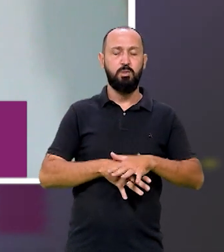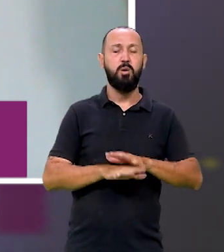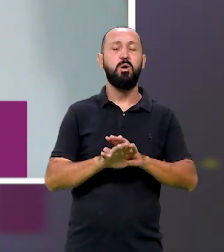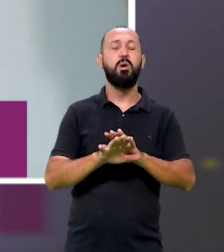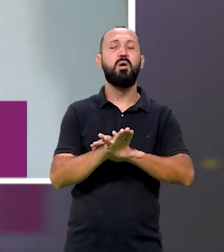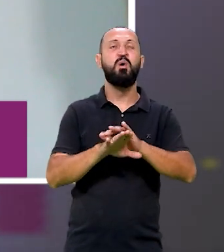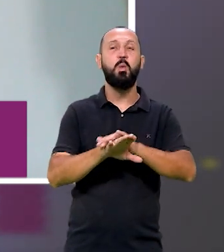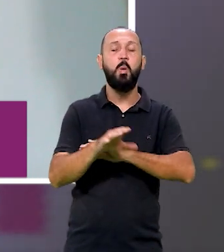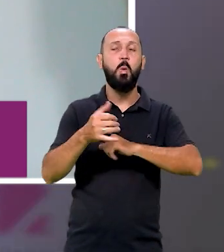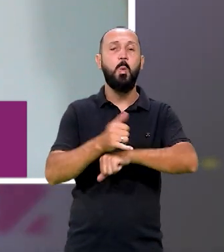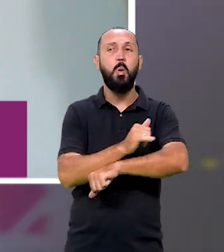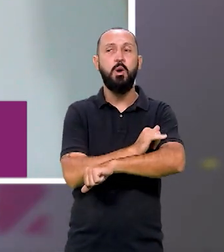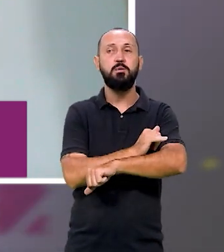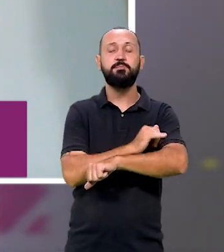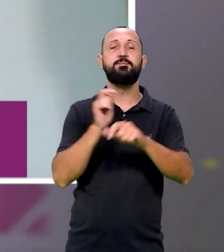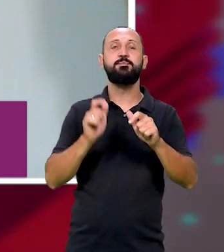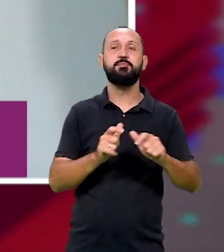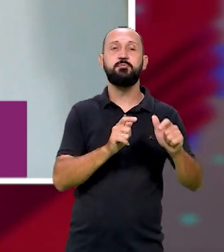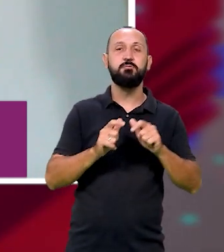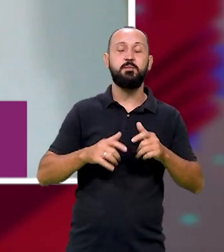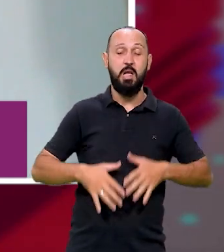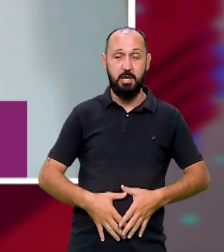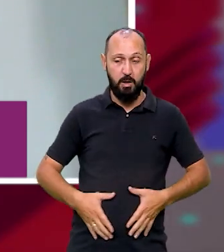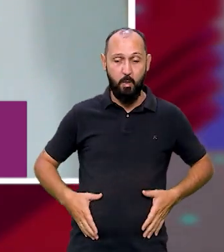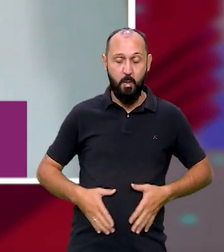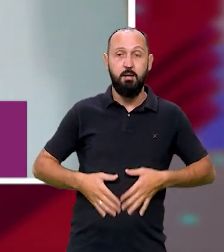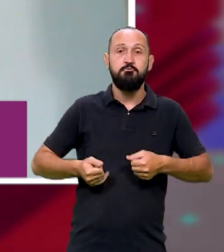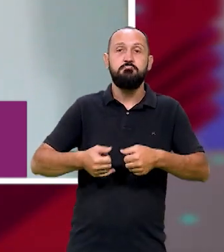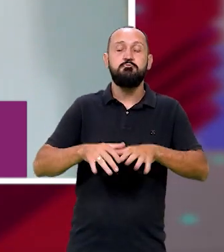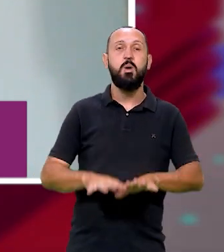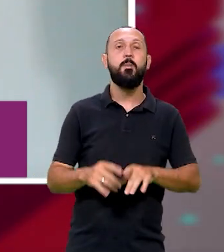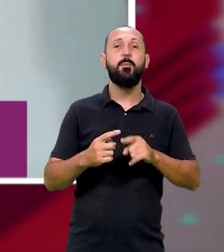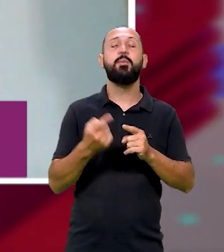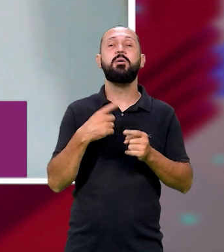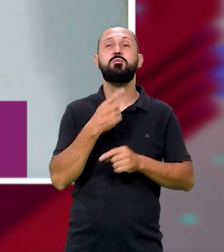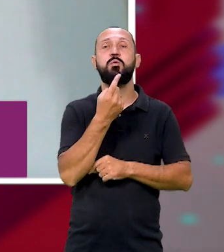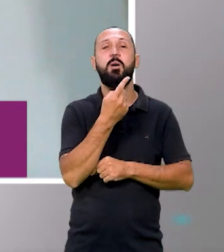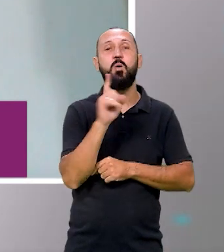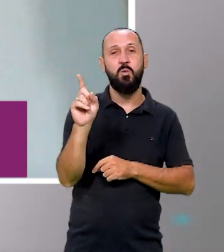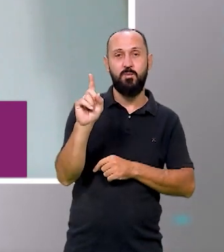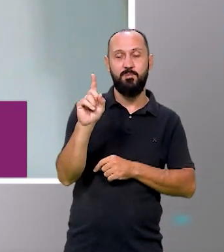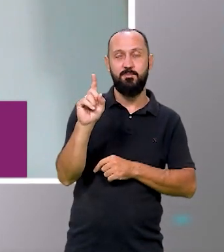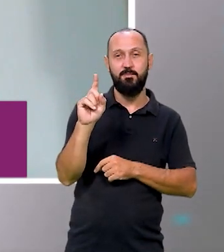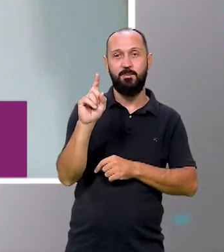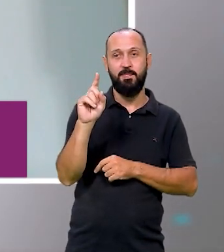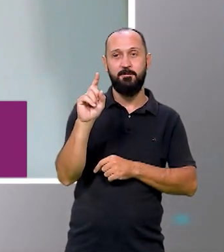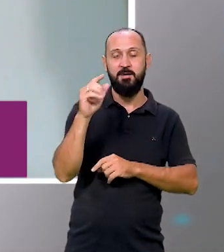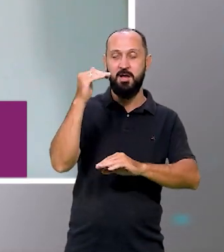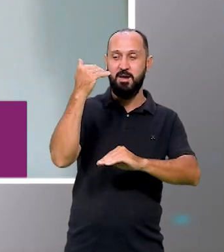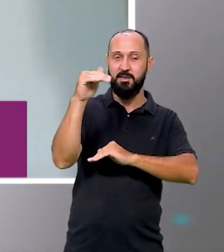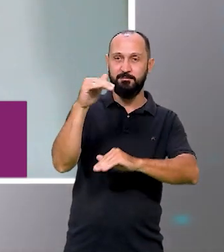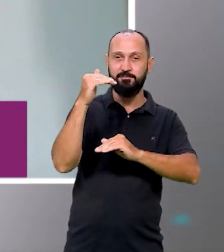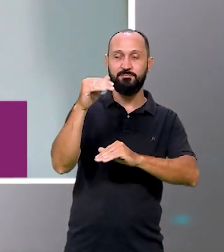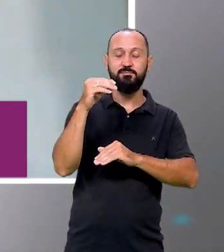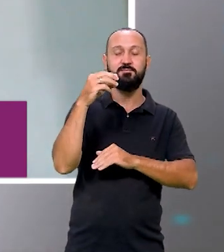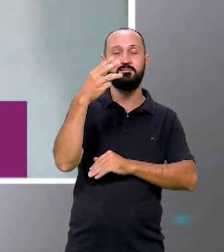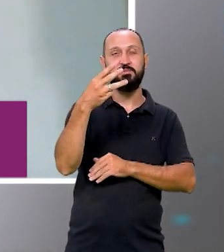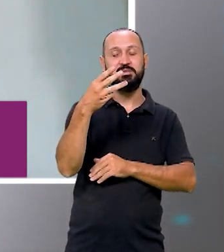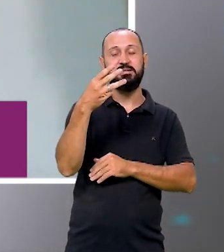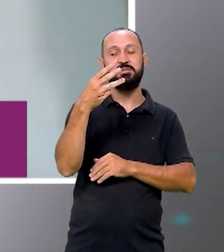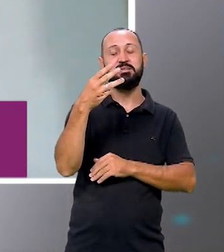se acumular em forma de gordura justamente na região do abdômen, porque ninguém toma só uma garrafa, né,